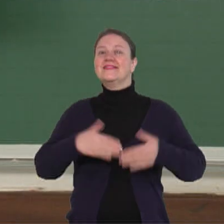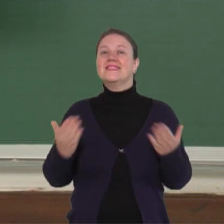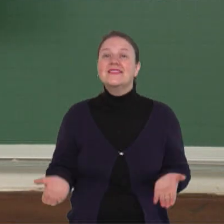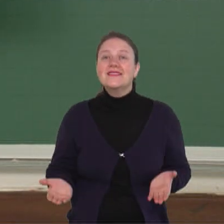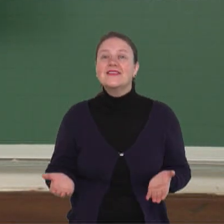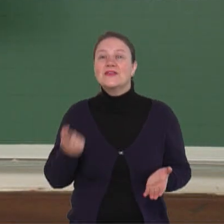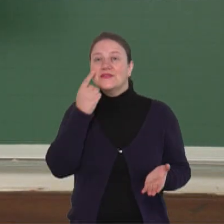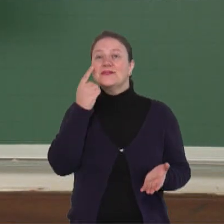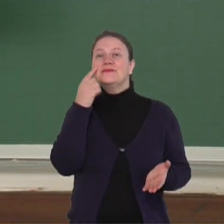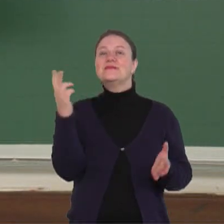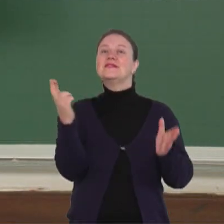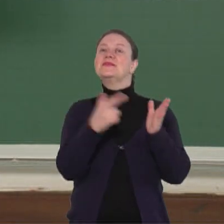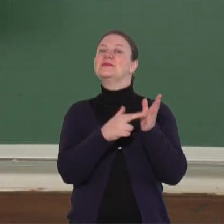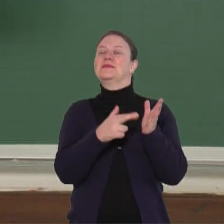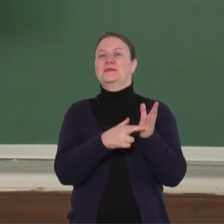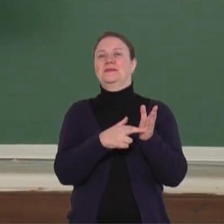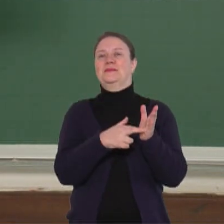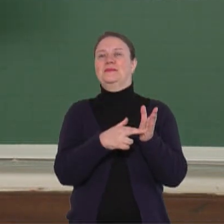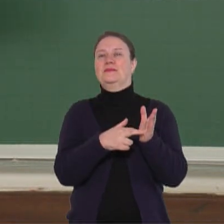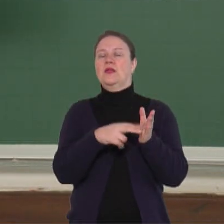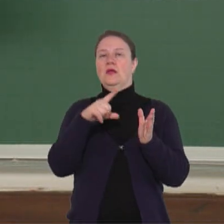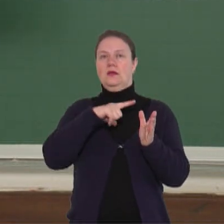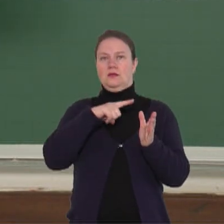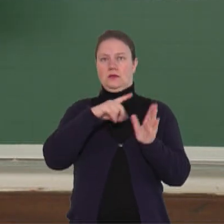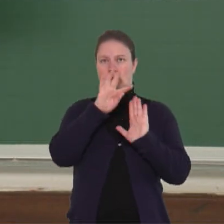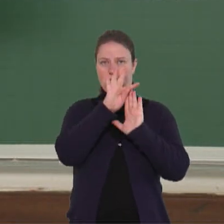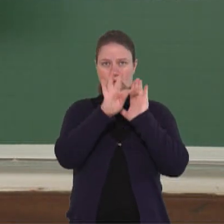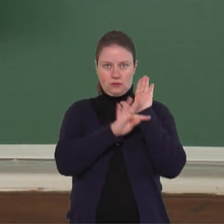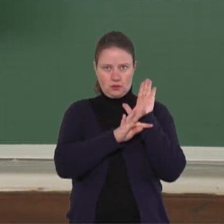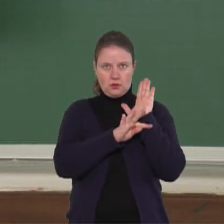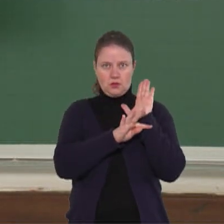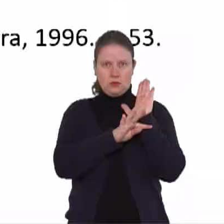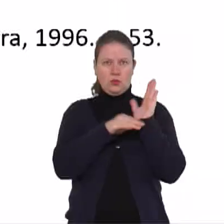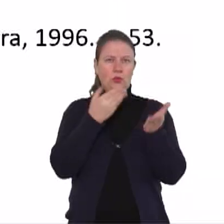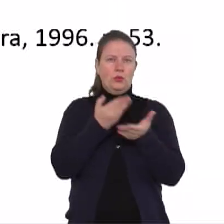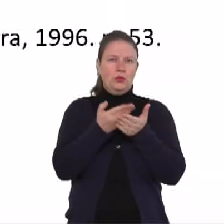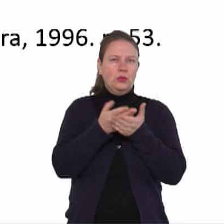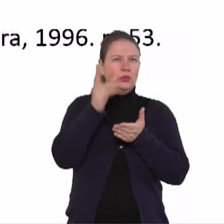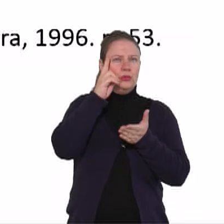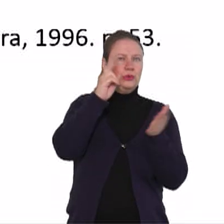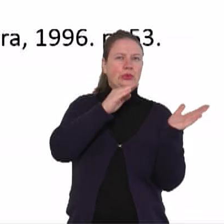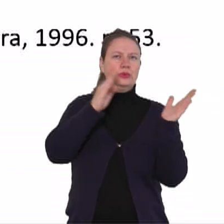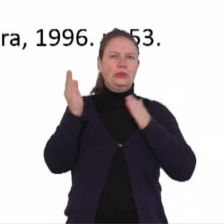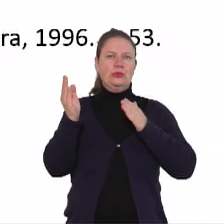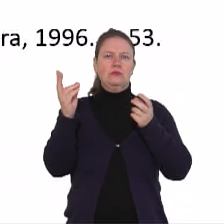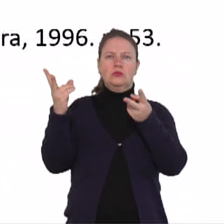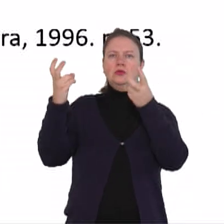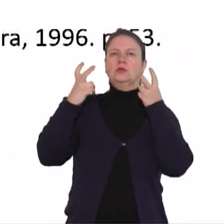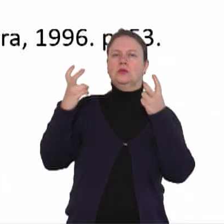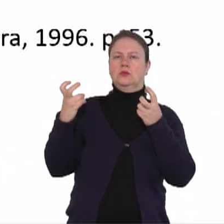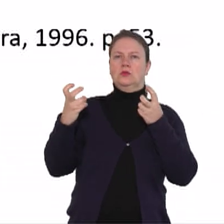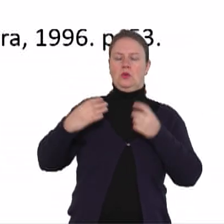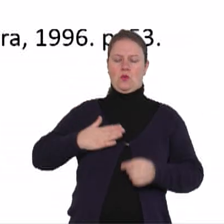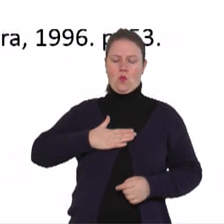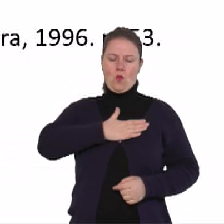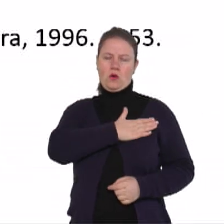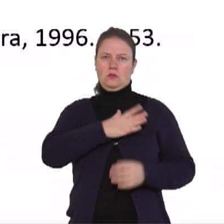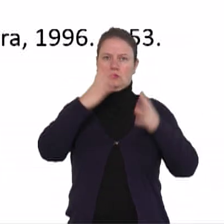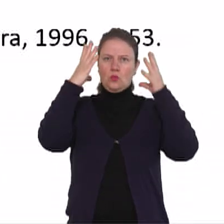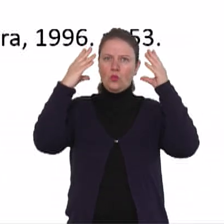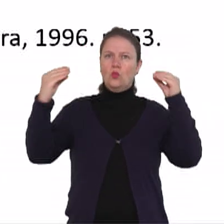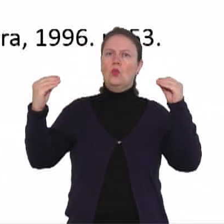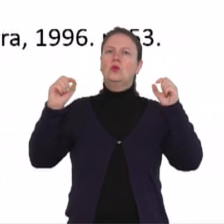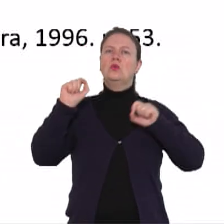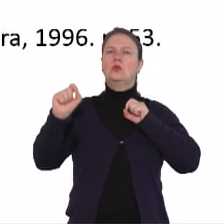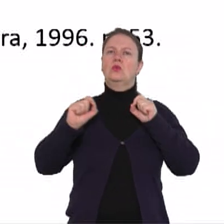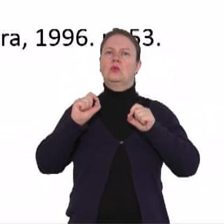Então vamos à solução da nossa questão. Então aqui vocês têm o texto, né? O estudo histórico visa chamar a atenção para o fato de Napoleão Bonaparte ter se